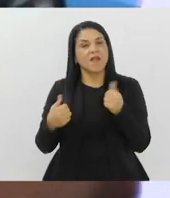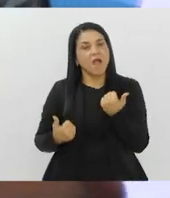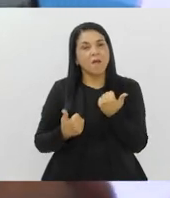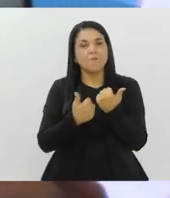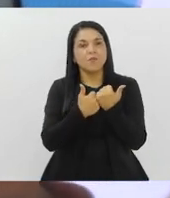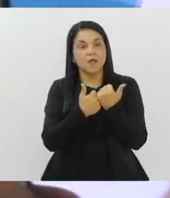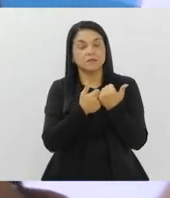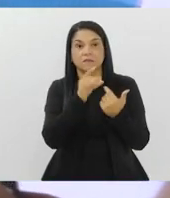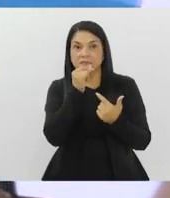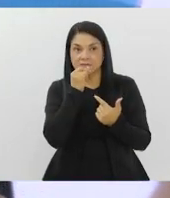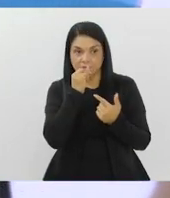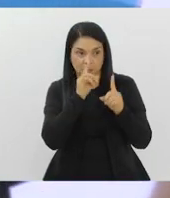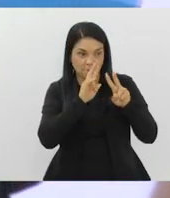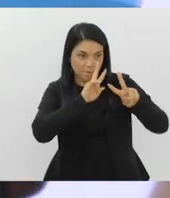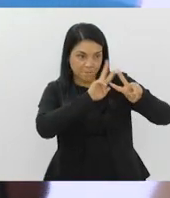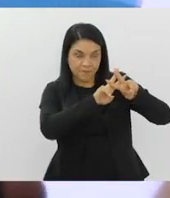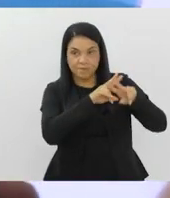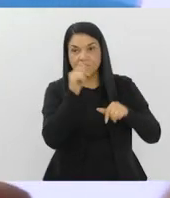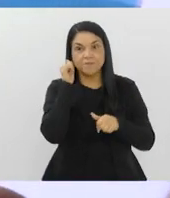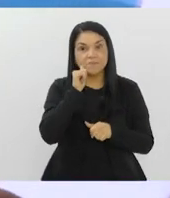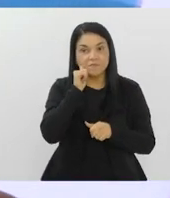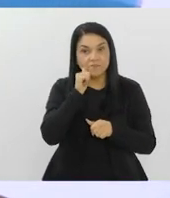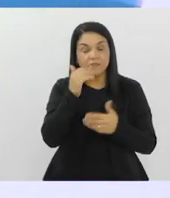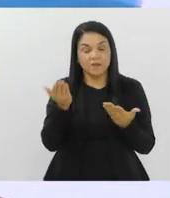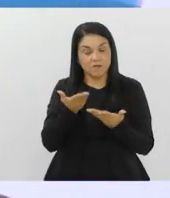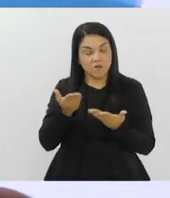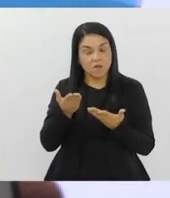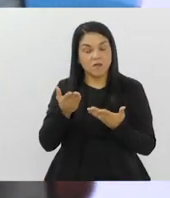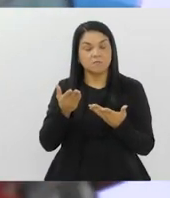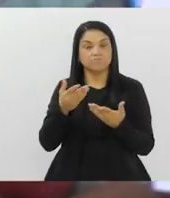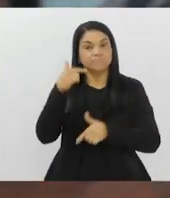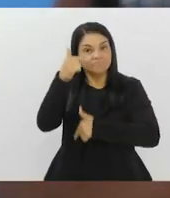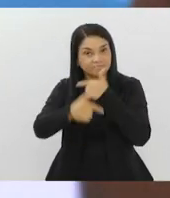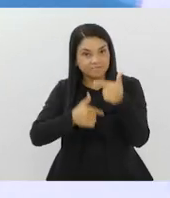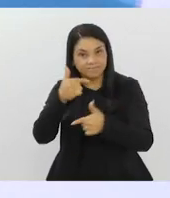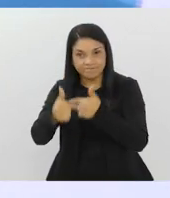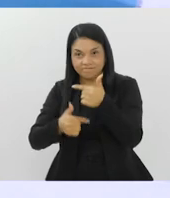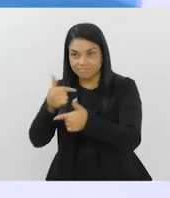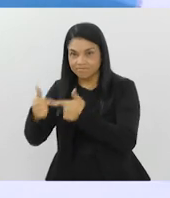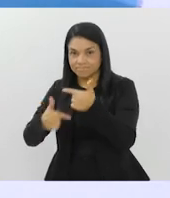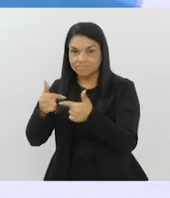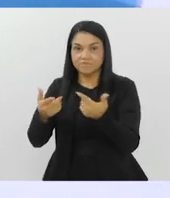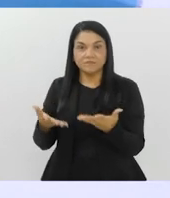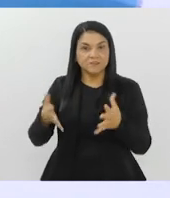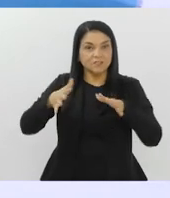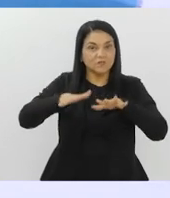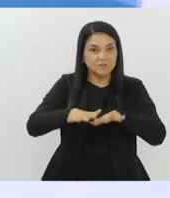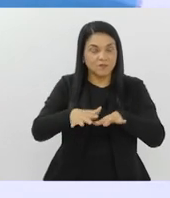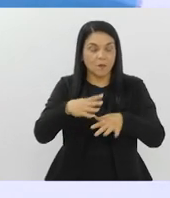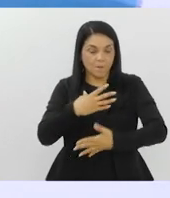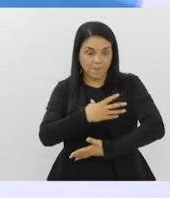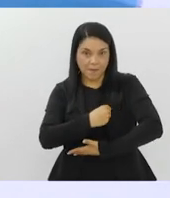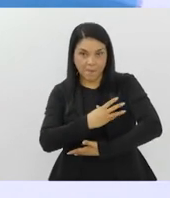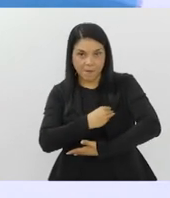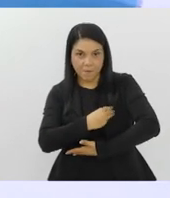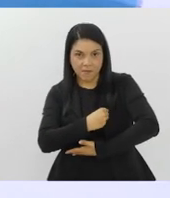liberdade. Agora, a rede, esse ano, está trabalhando com a inclusão em aleitamento